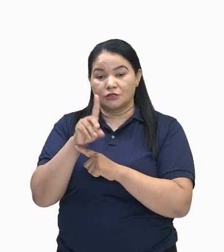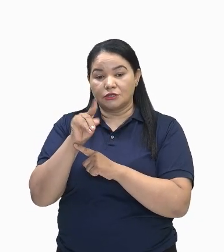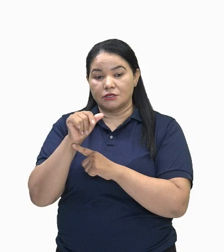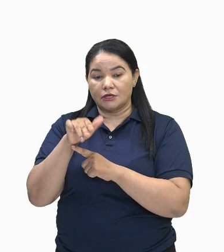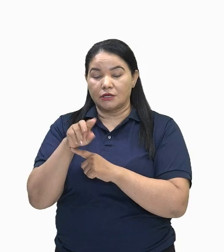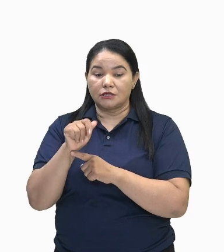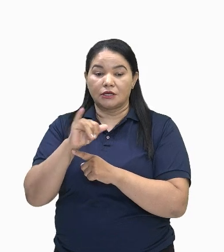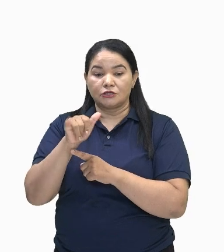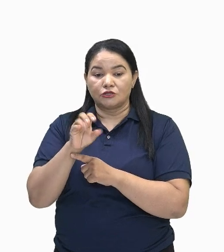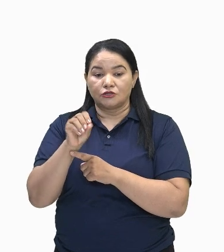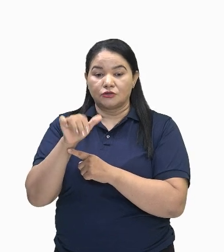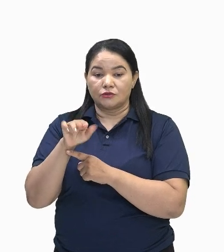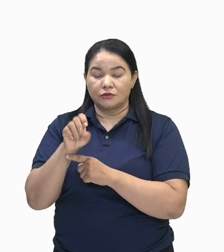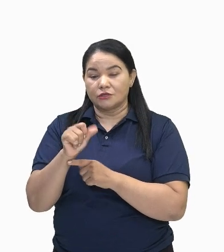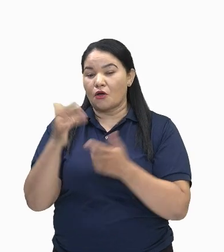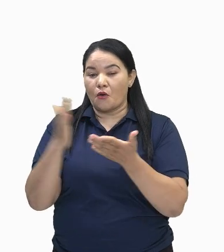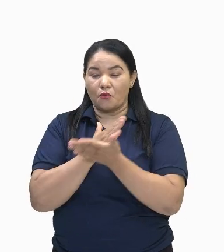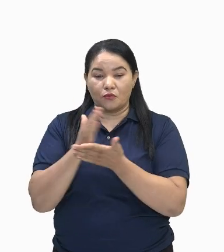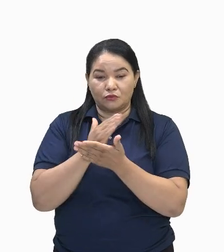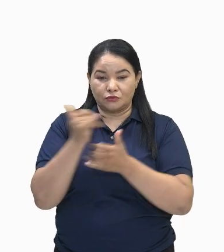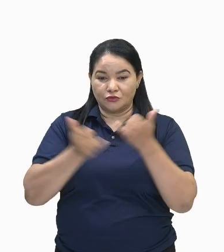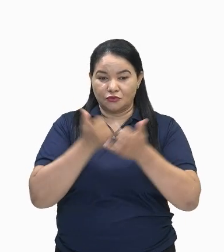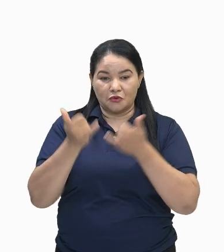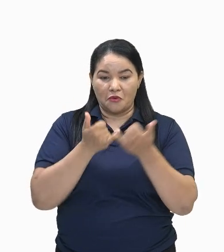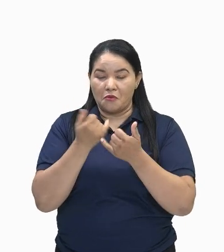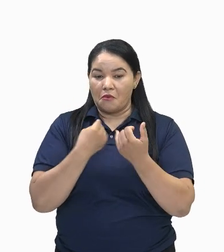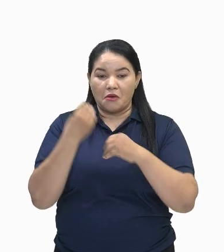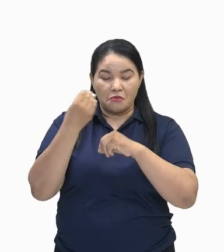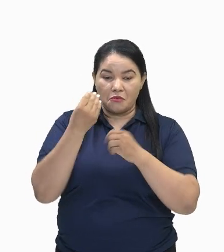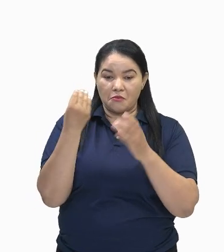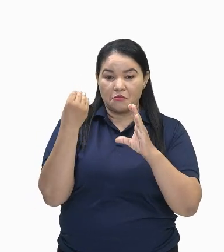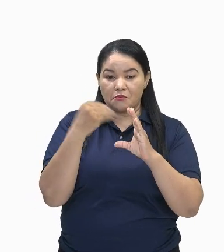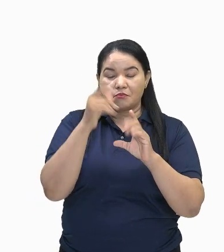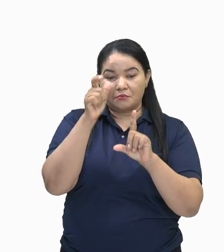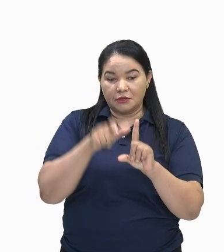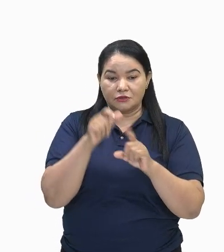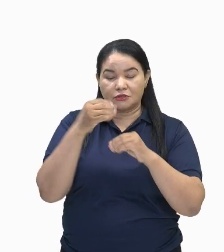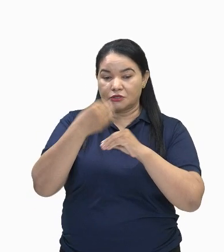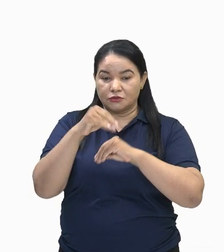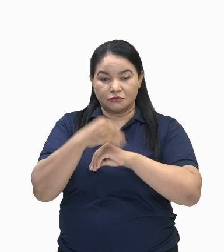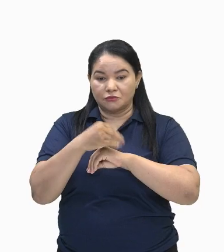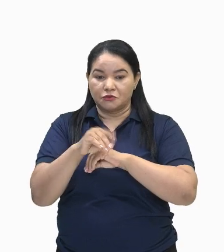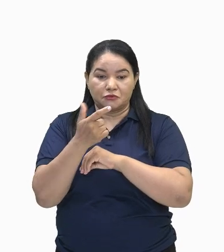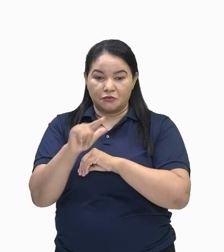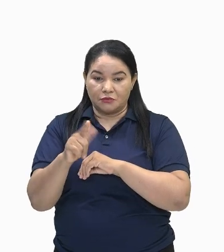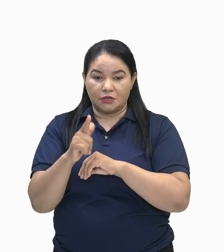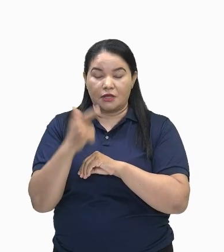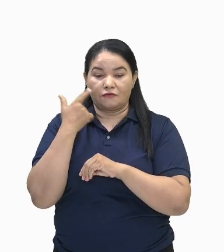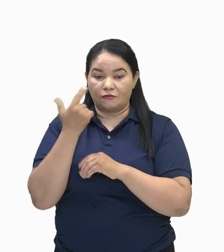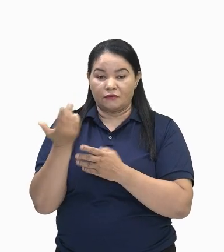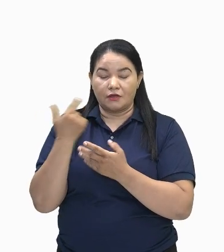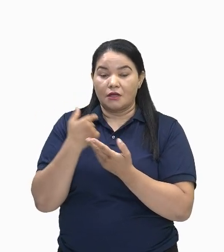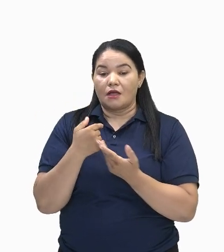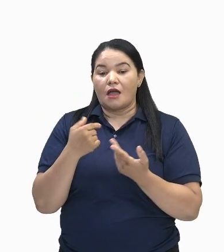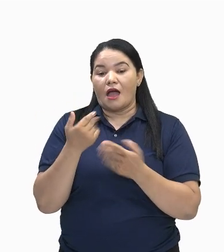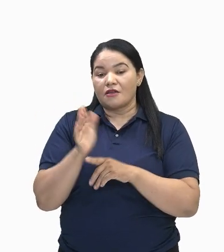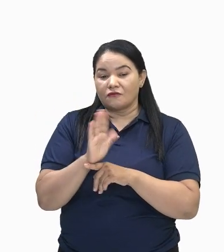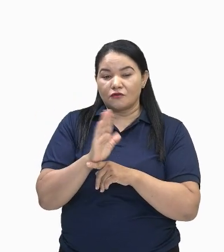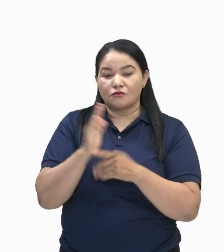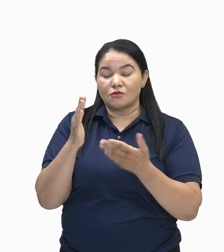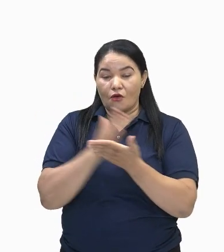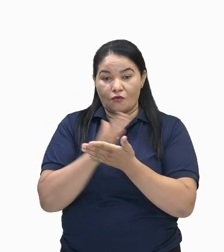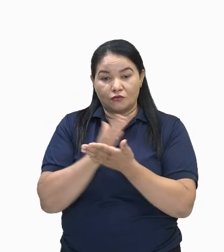alguns jogos que nem sequer incluem personagens arqueológicos como The Last of Us podem proporcionar